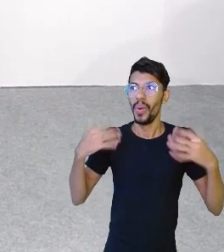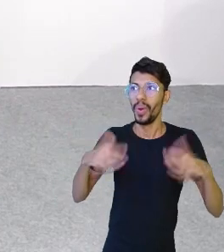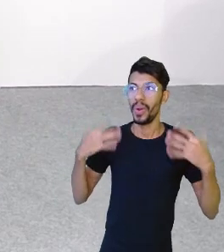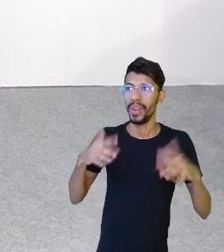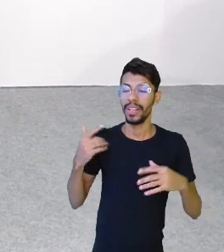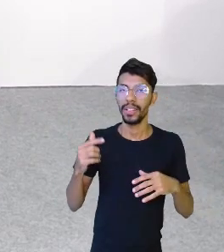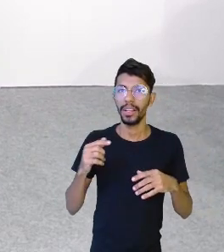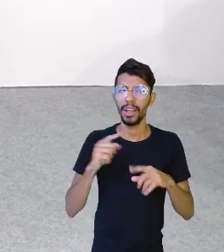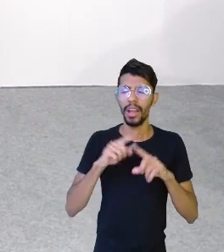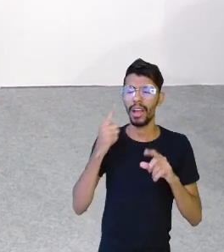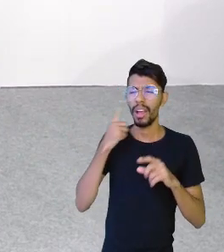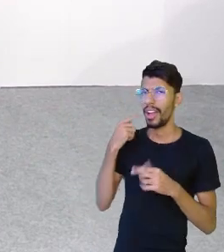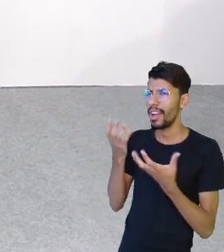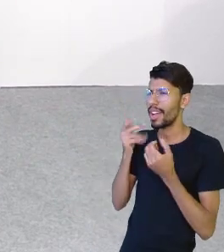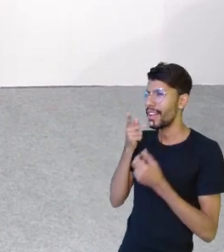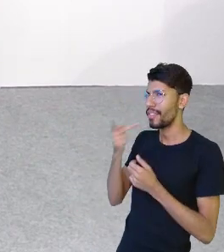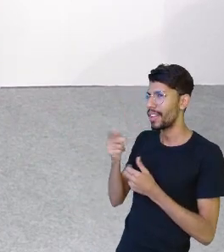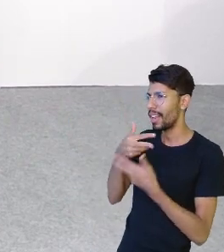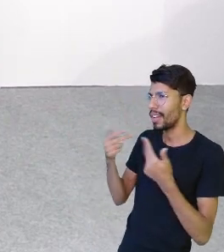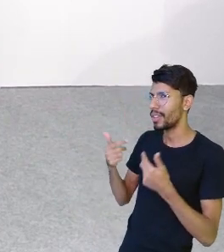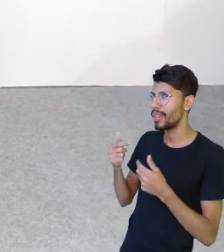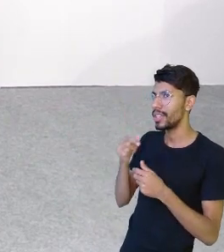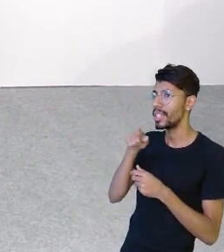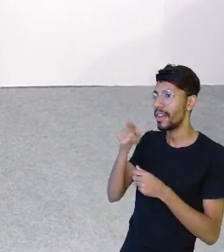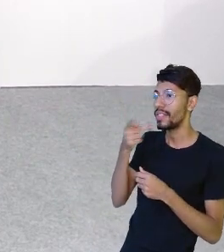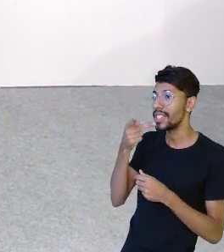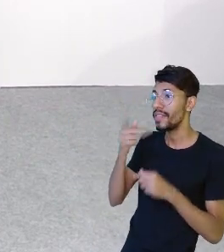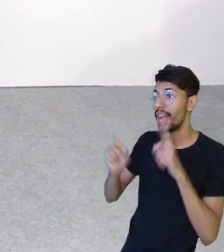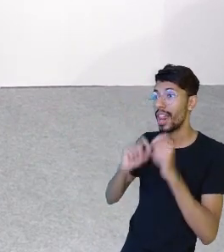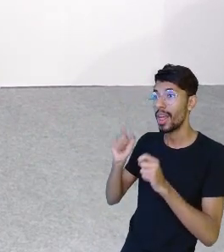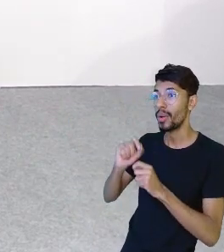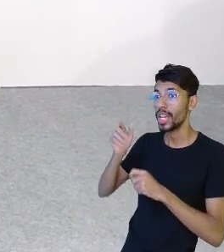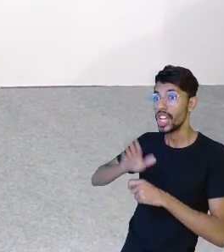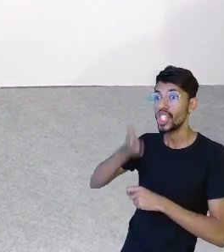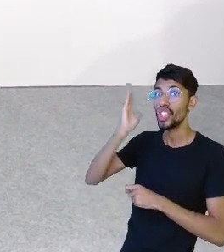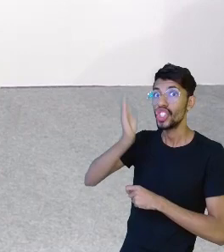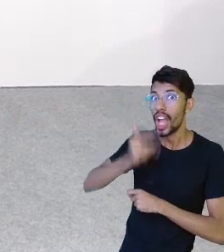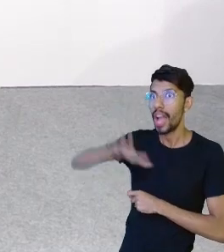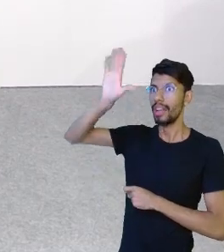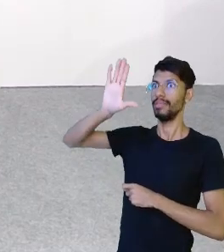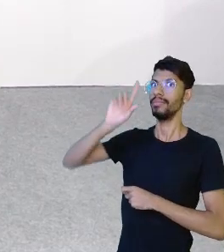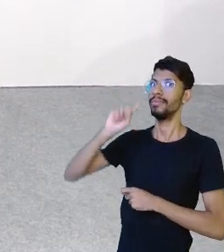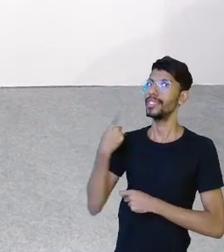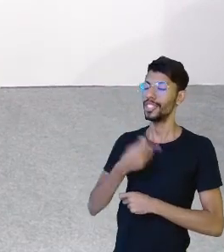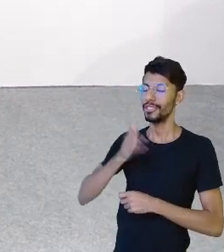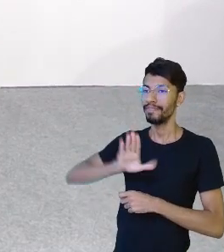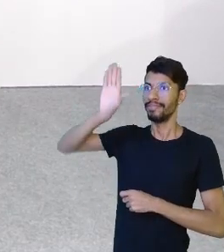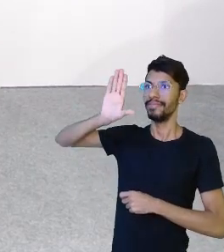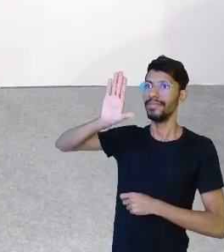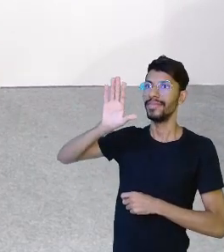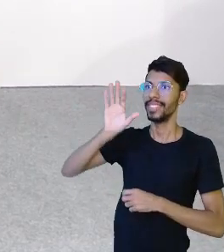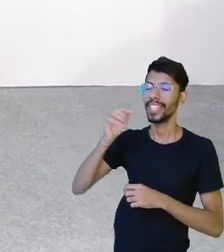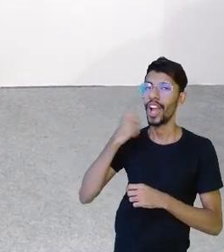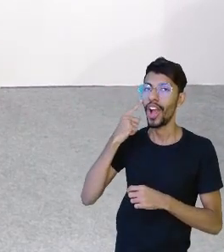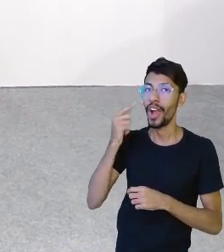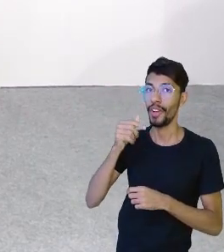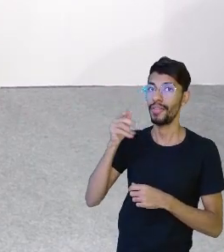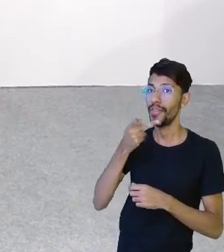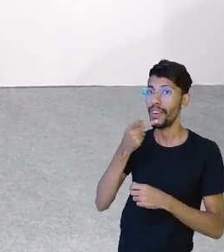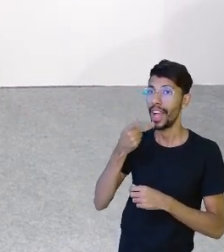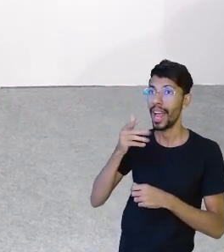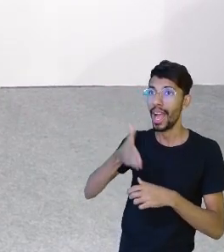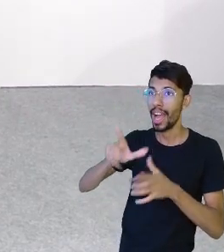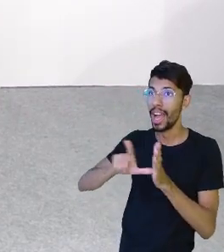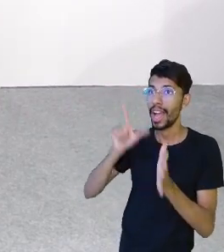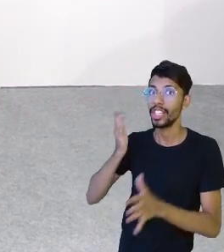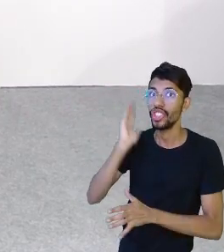empatando. Oi. Uma dele, professora, quando a senhora disser valendo, a gente levanta. Ah, tá certo. Eu vou. Vai ser valendo agora, tá, gente? Eu vou dizer,